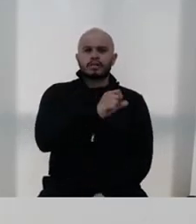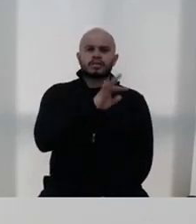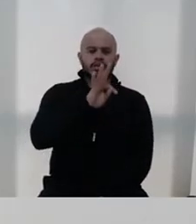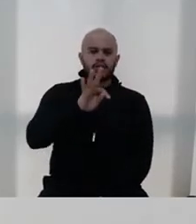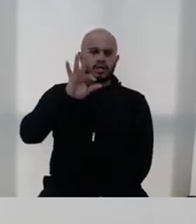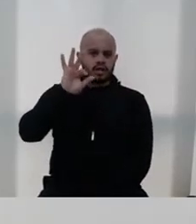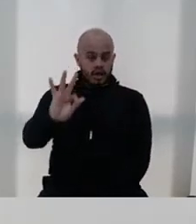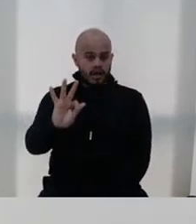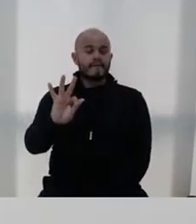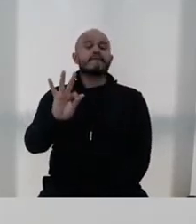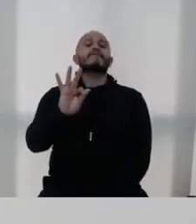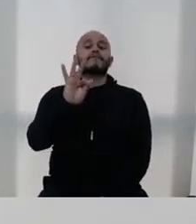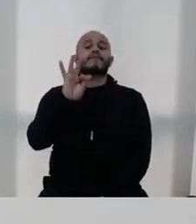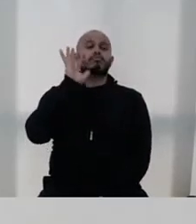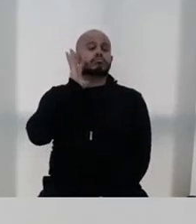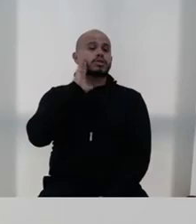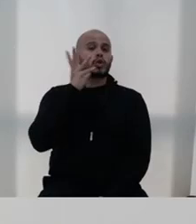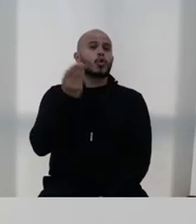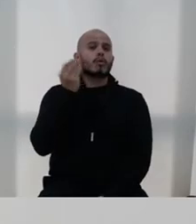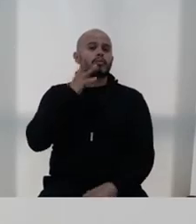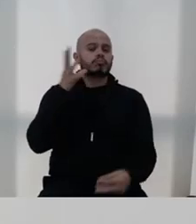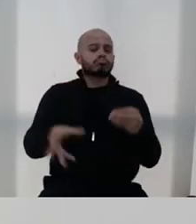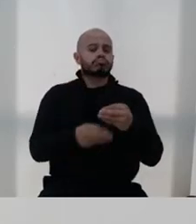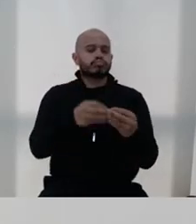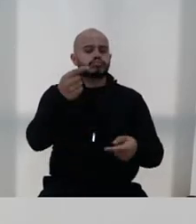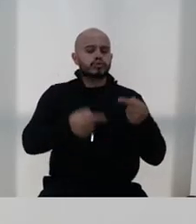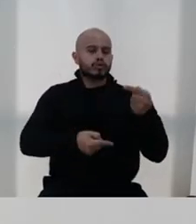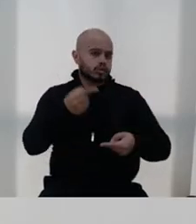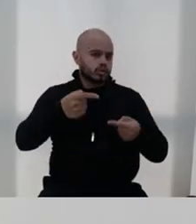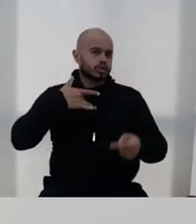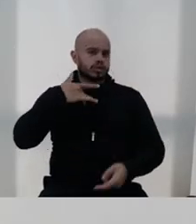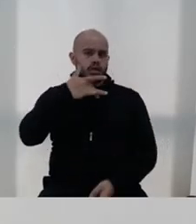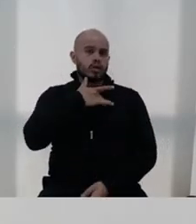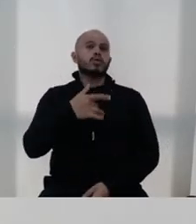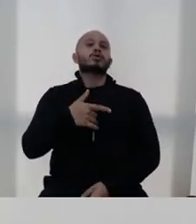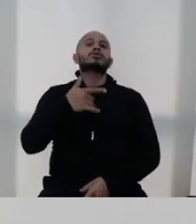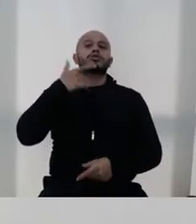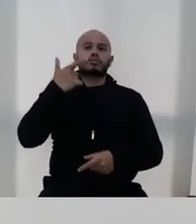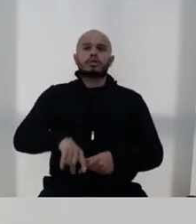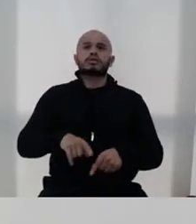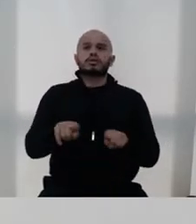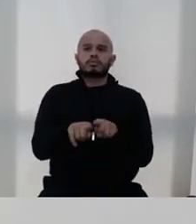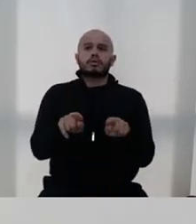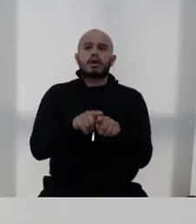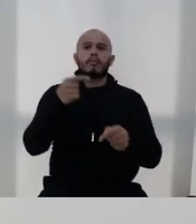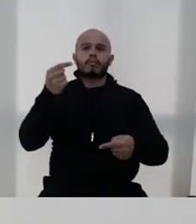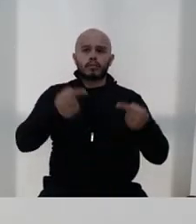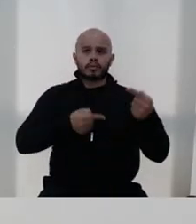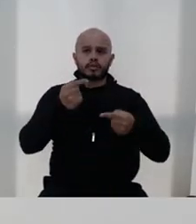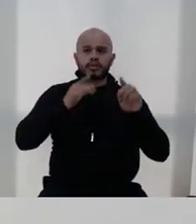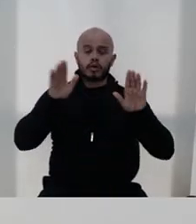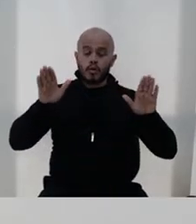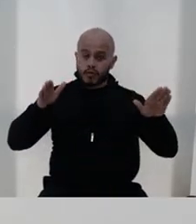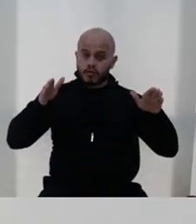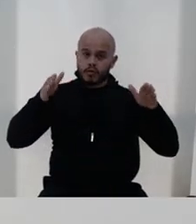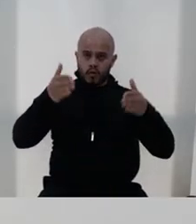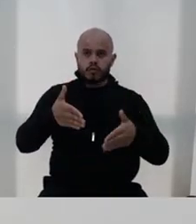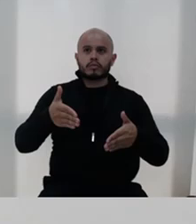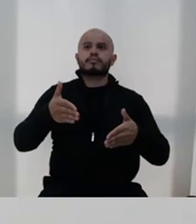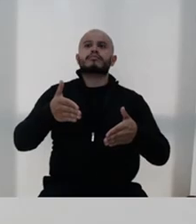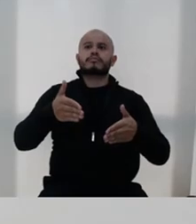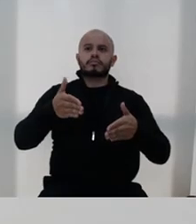da política suplementar de saúde quanto também da política voltada aos custos. Então, foi uma